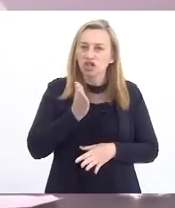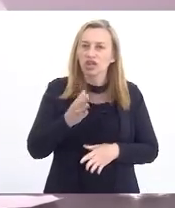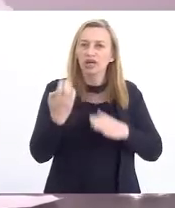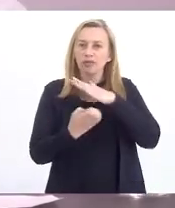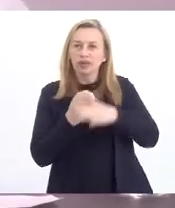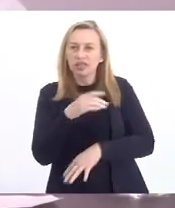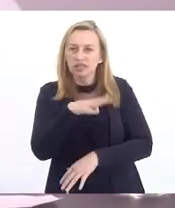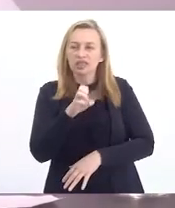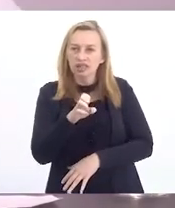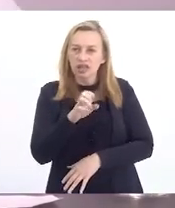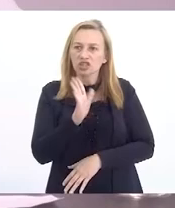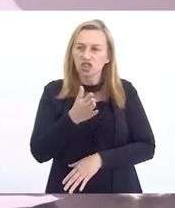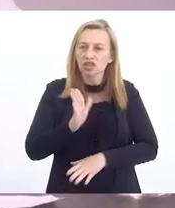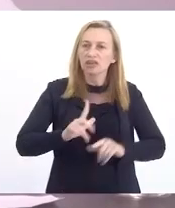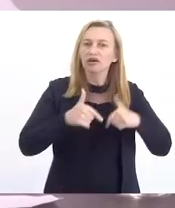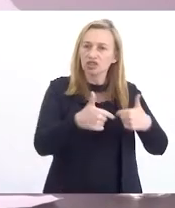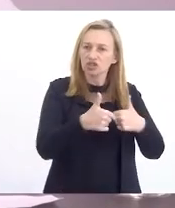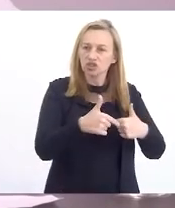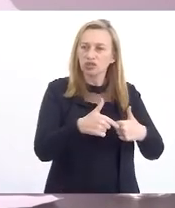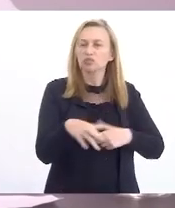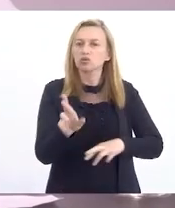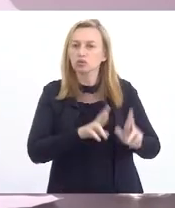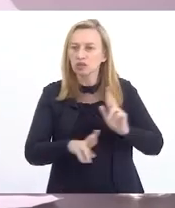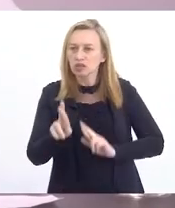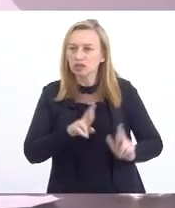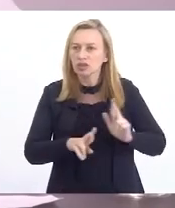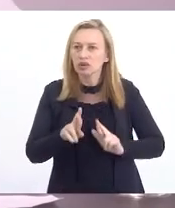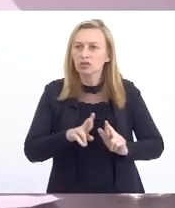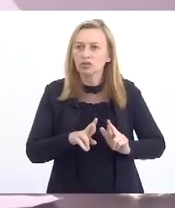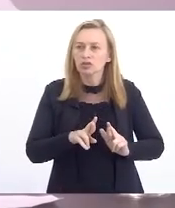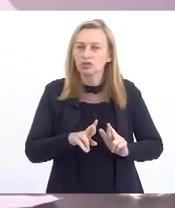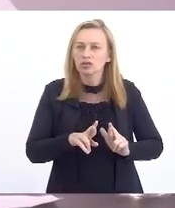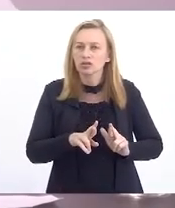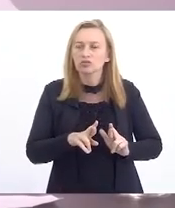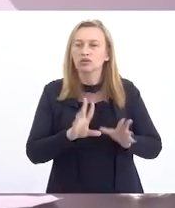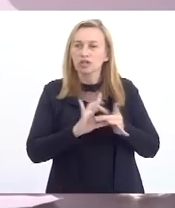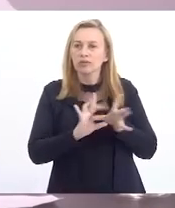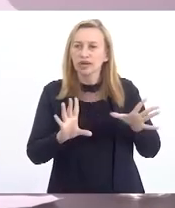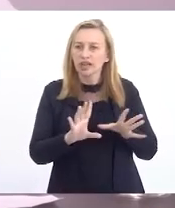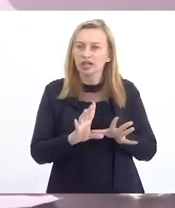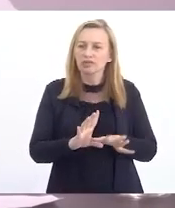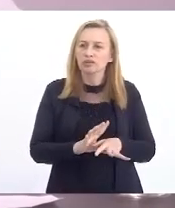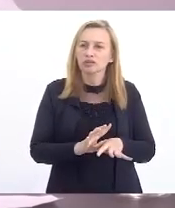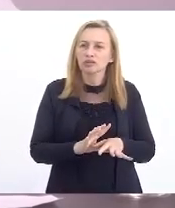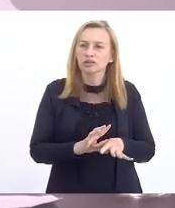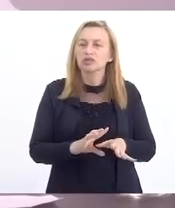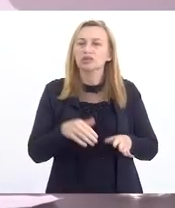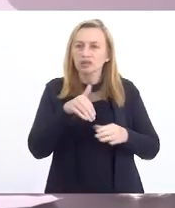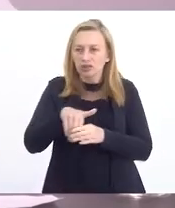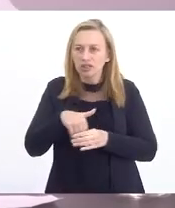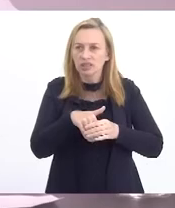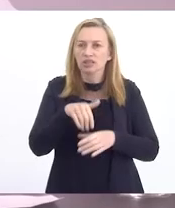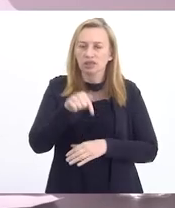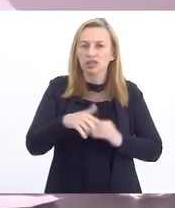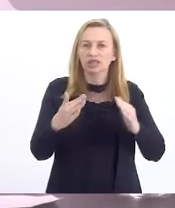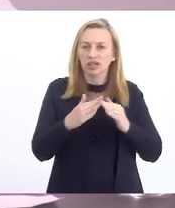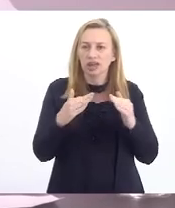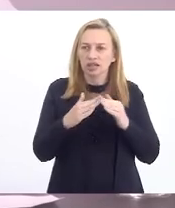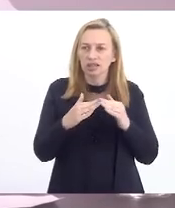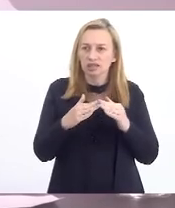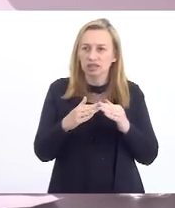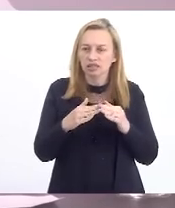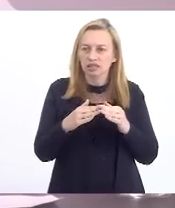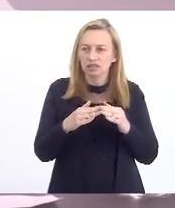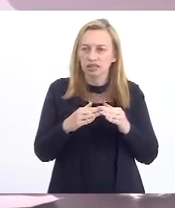já estava já atuando em relação ao que foi deliberado através da votação aqui na Casa, que foi